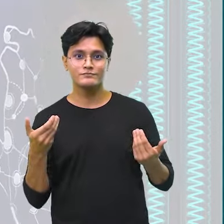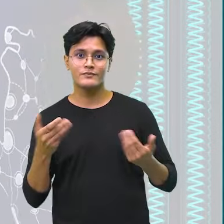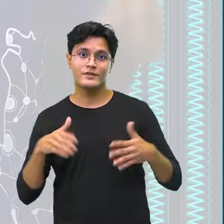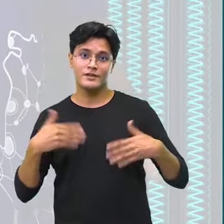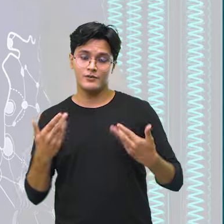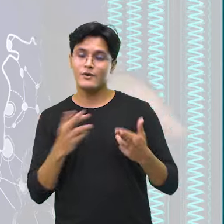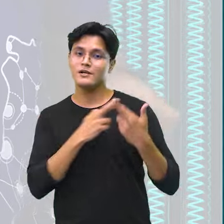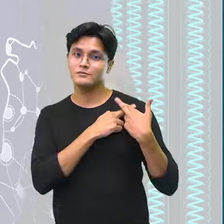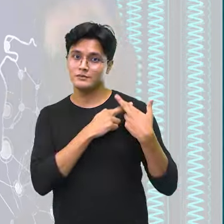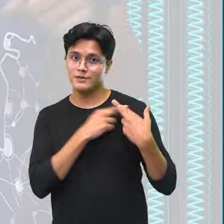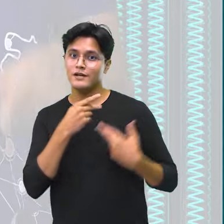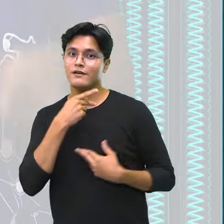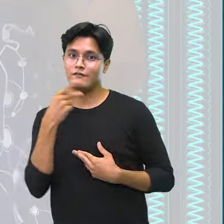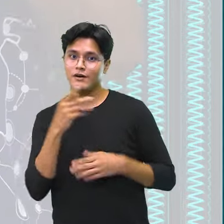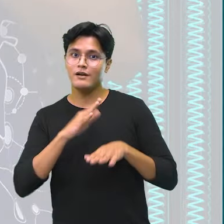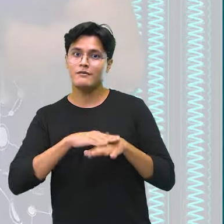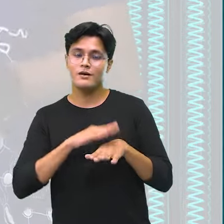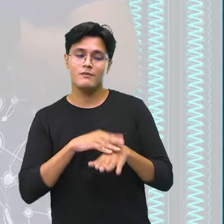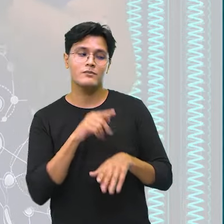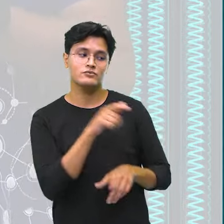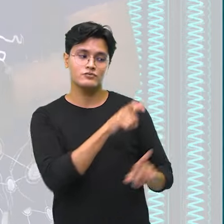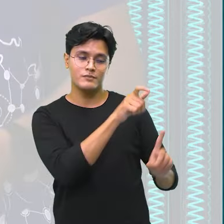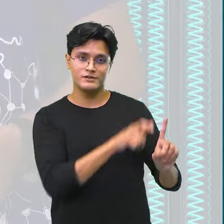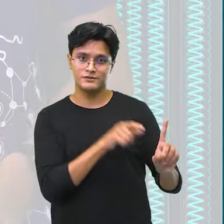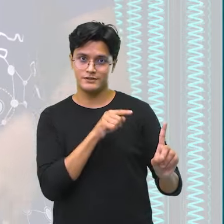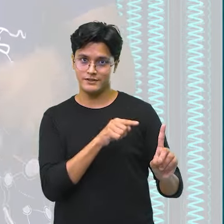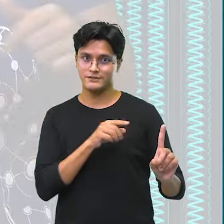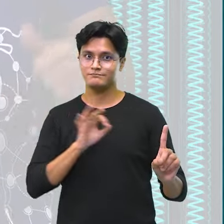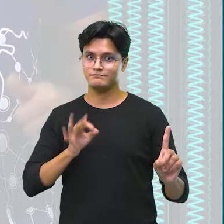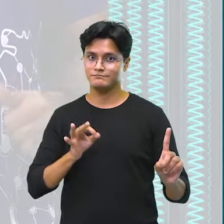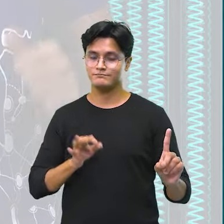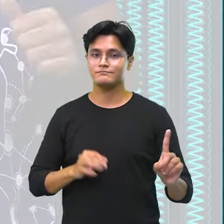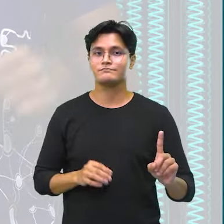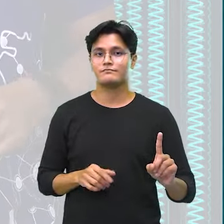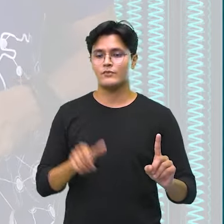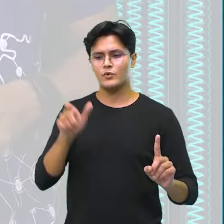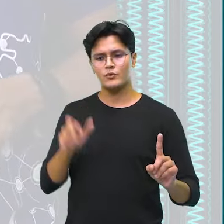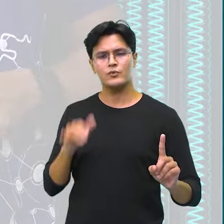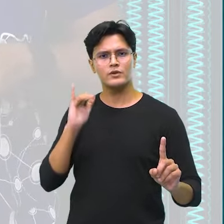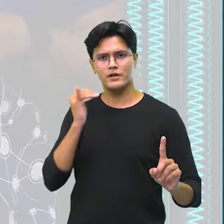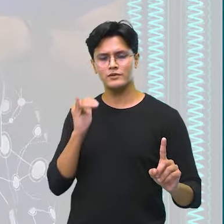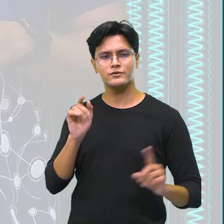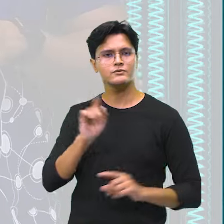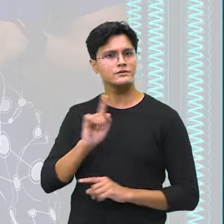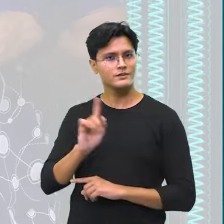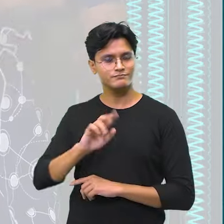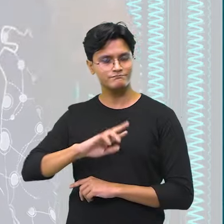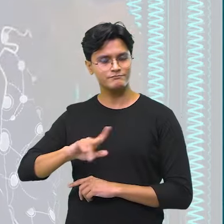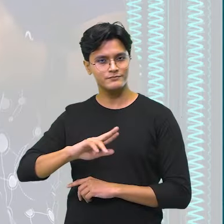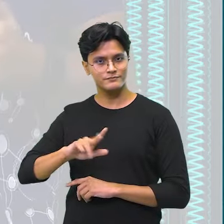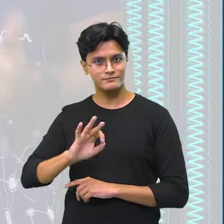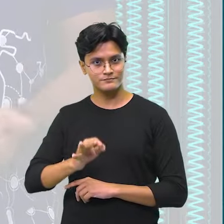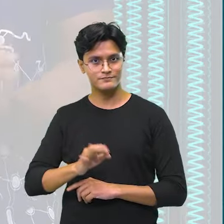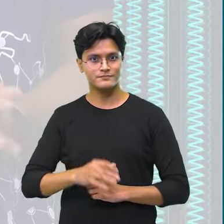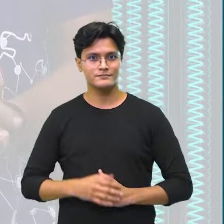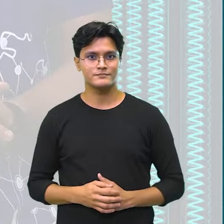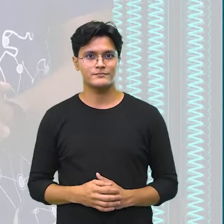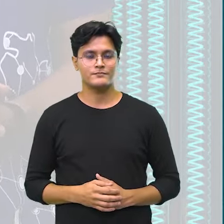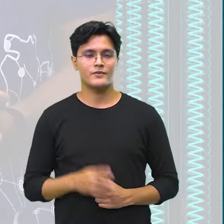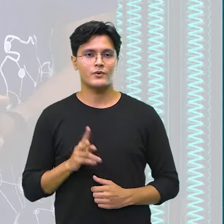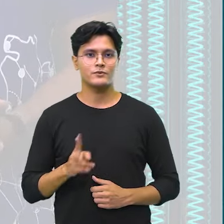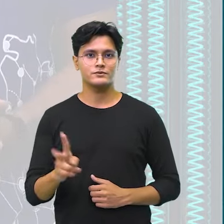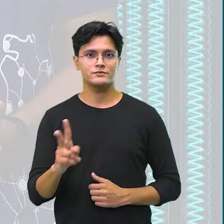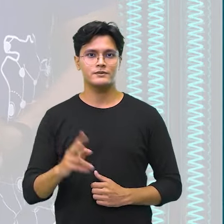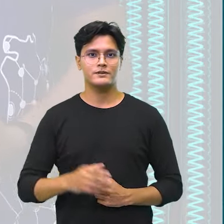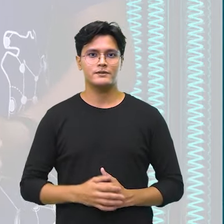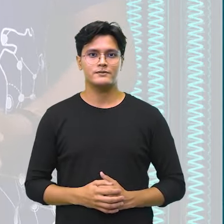dito, porque quem disse foi o personagem e não o narrador, certo? Muito bem, vamos